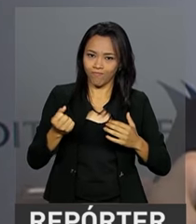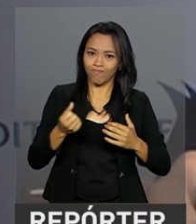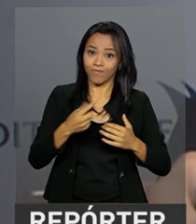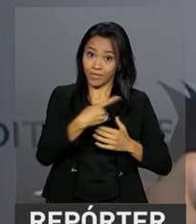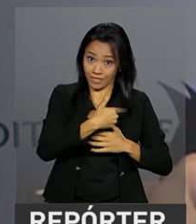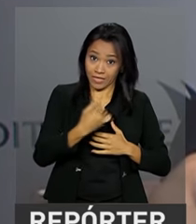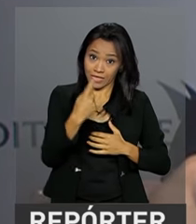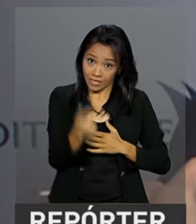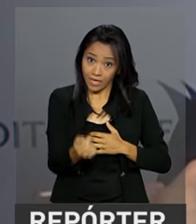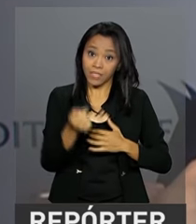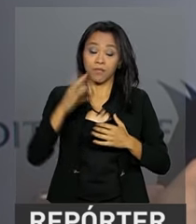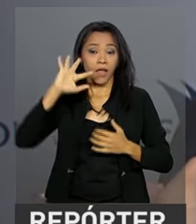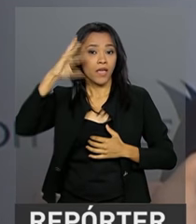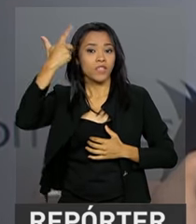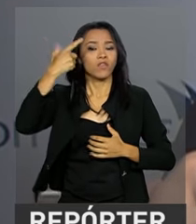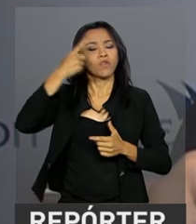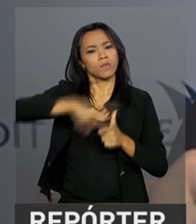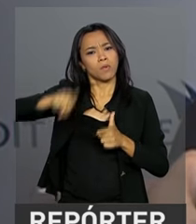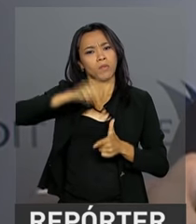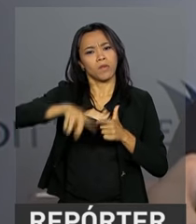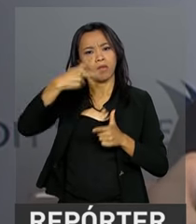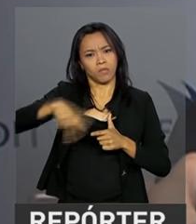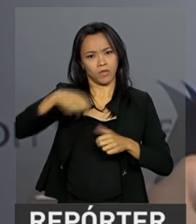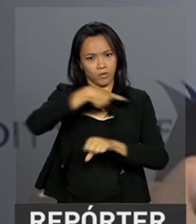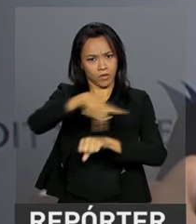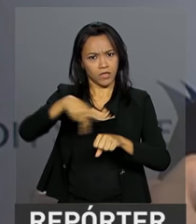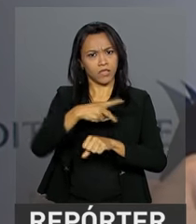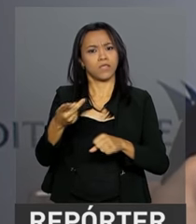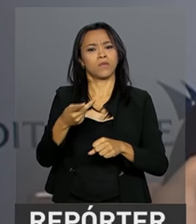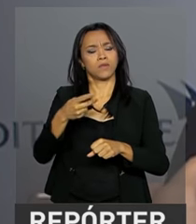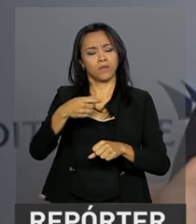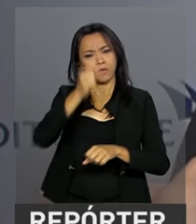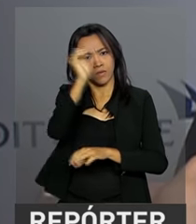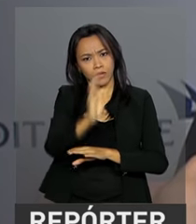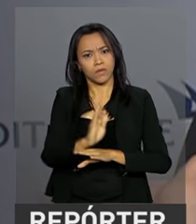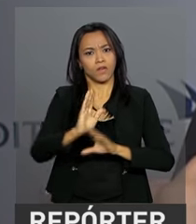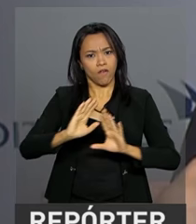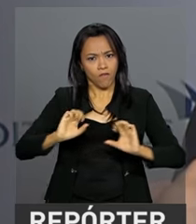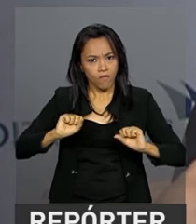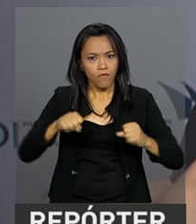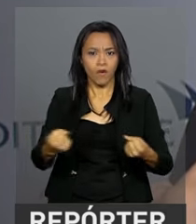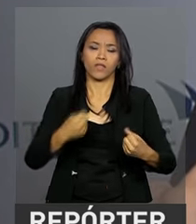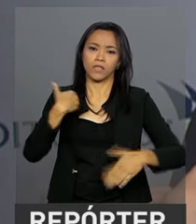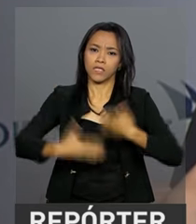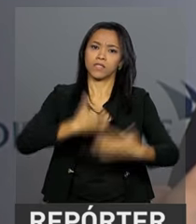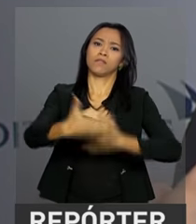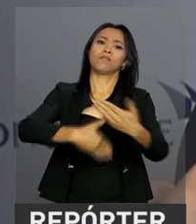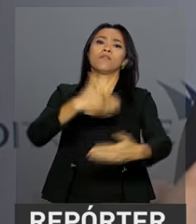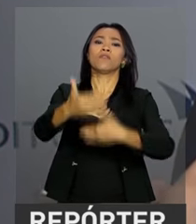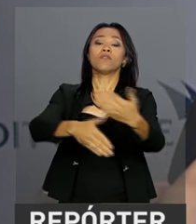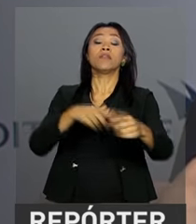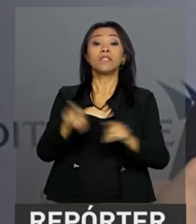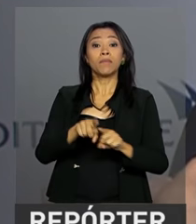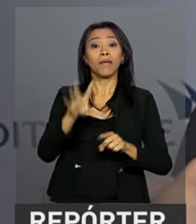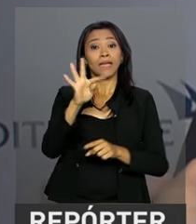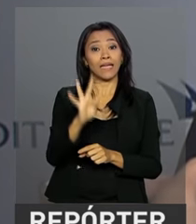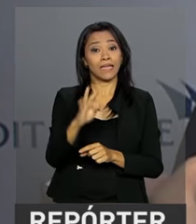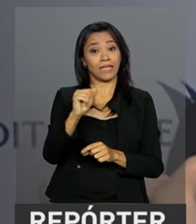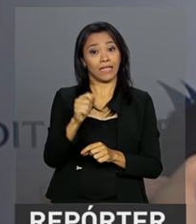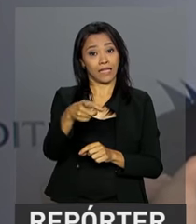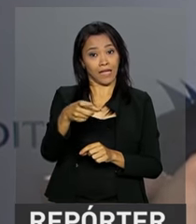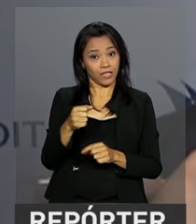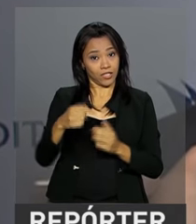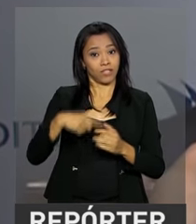para resolver os problemas fundamentais do Brasil, botar o Brasil para crescer de volta e depois, melhor ainda, crescer a taxas mais elevadas